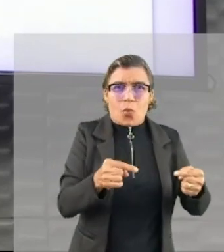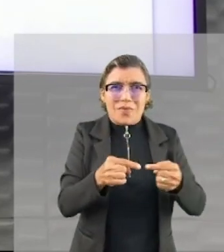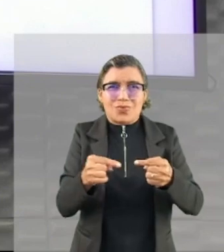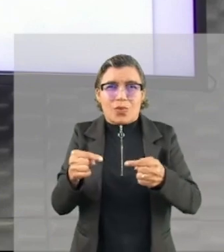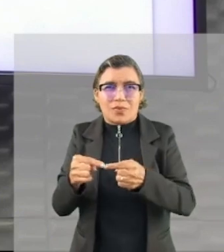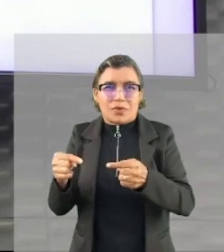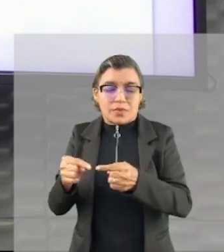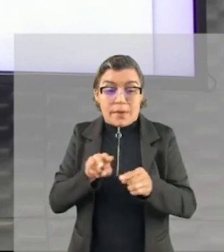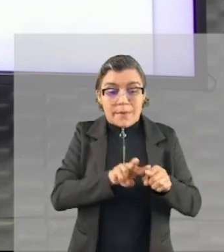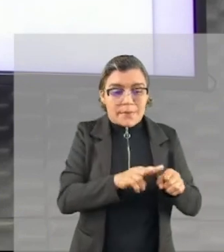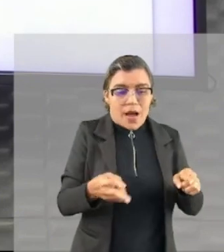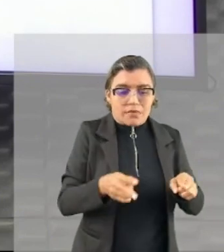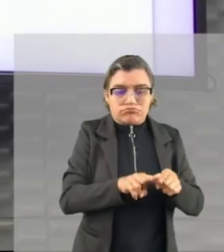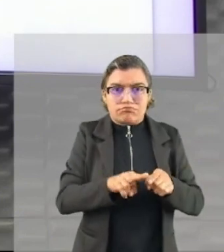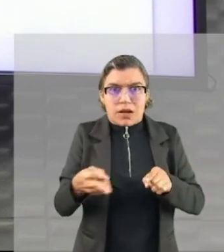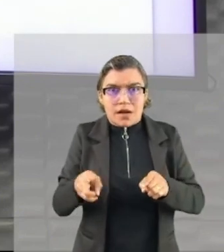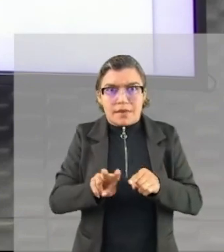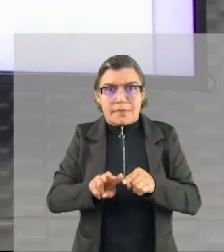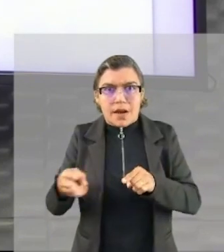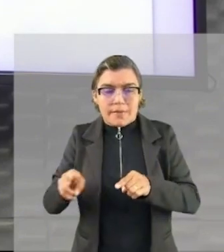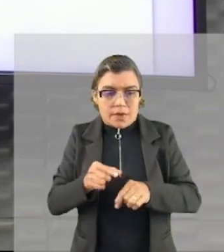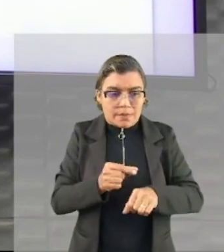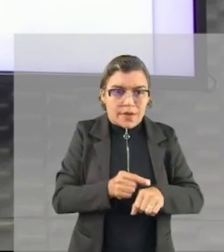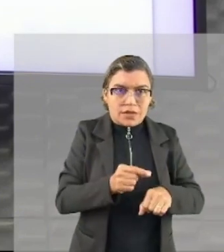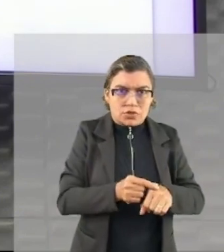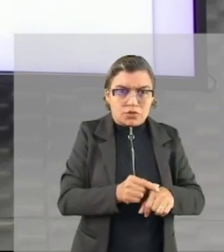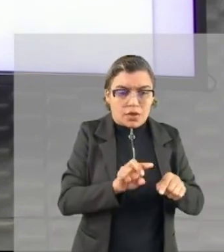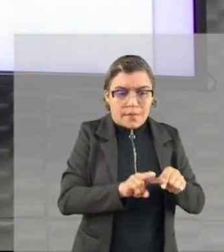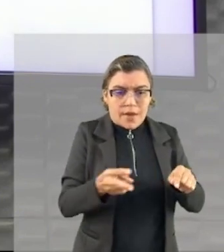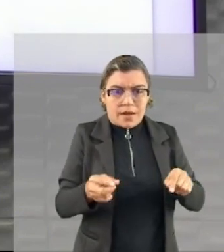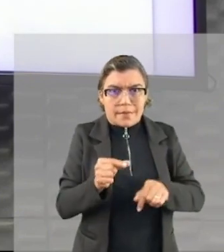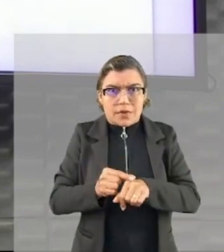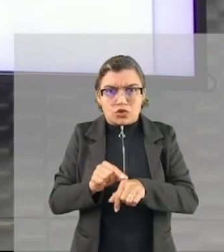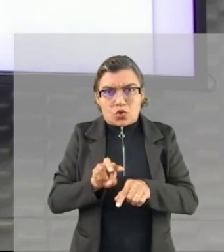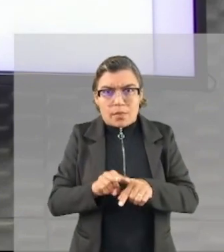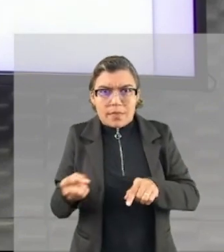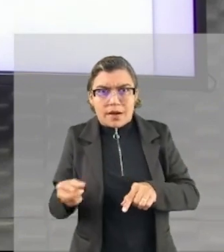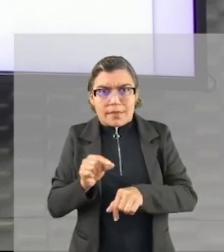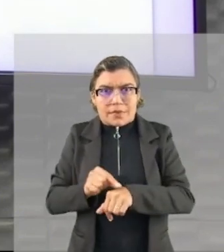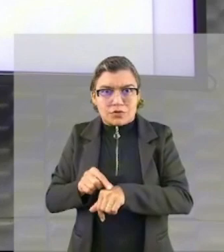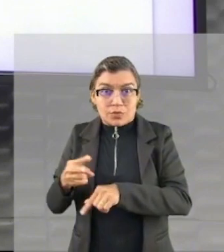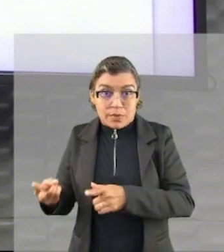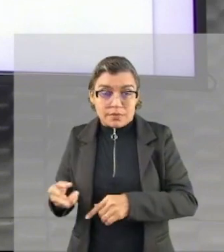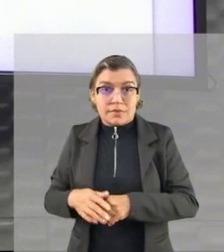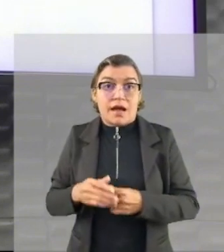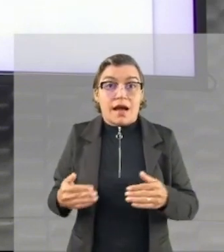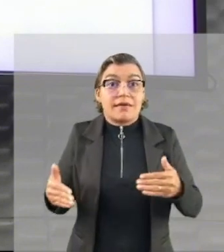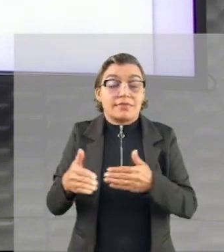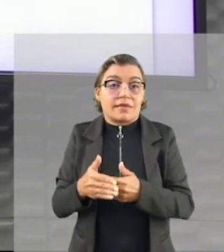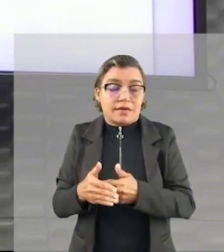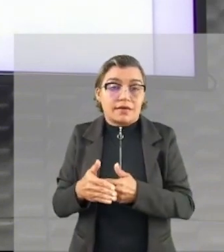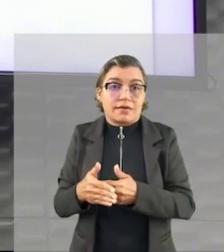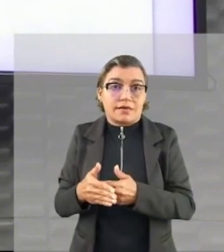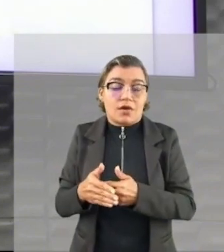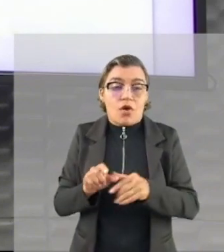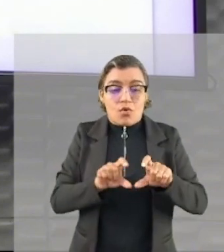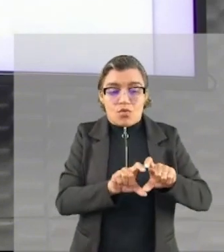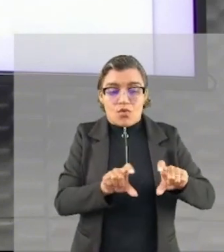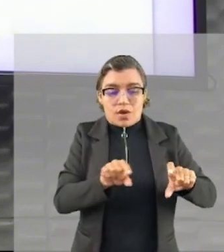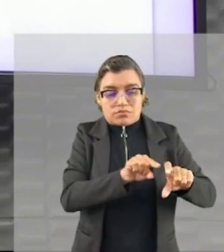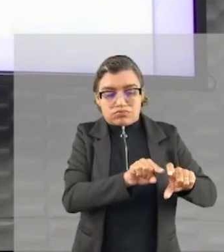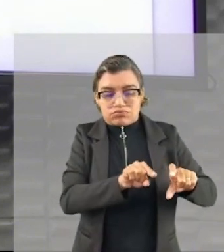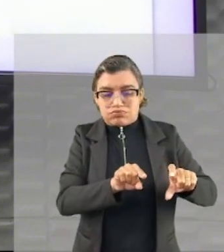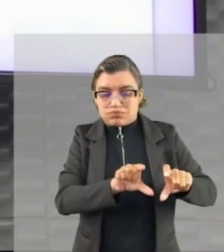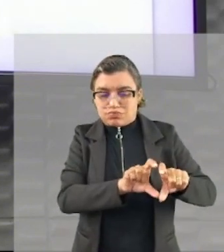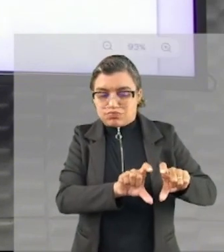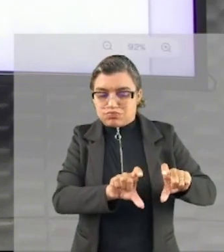ela vai passando de partícula para partícula, até chegar na outra extremidade.